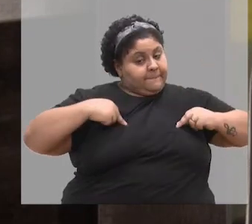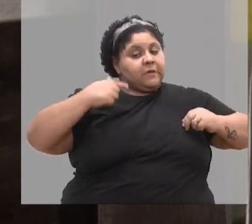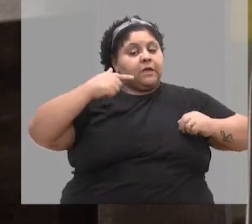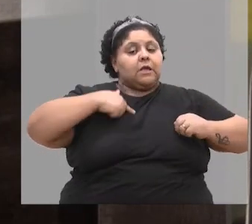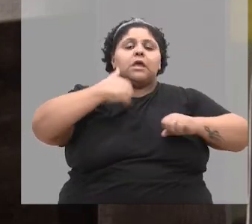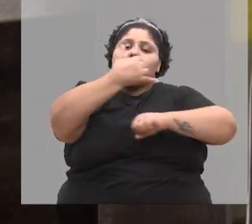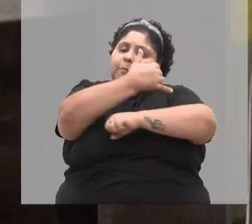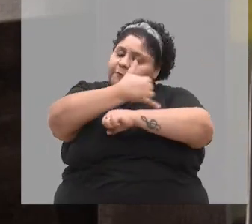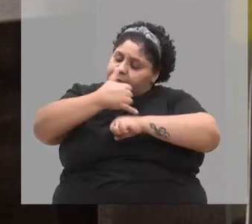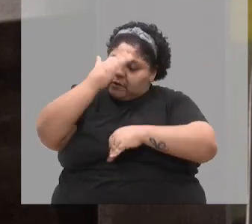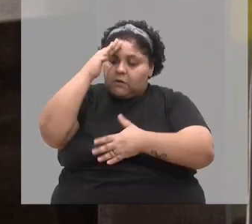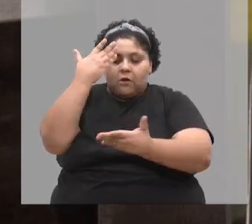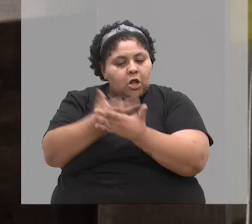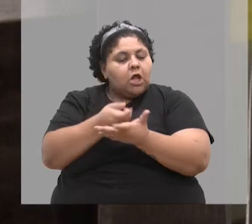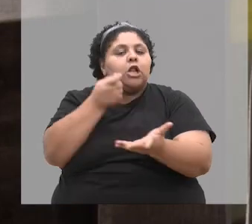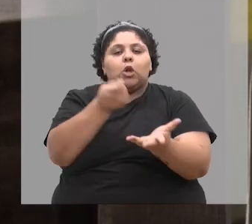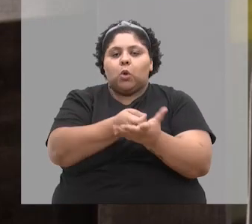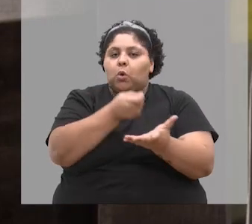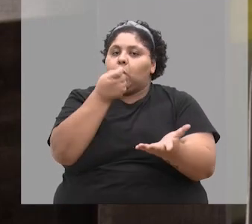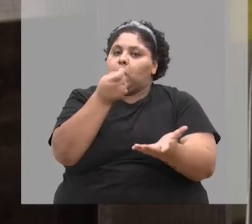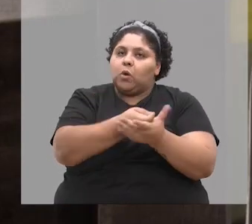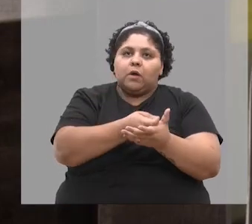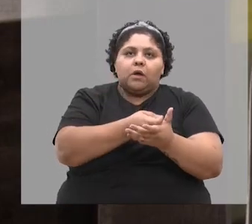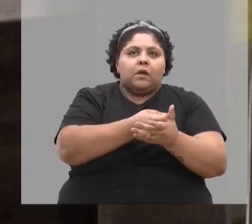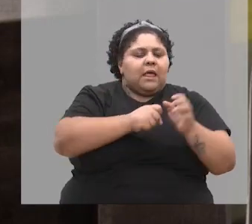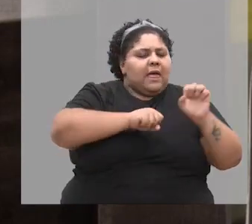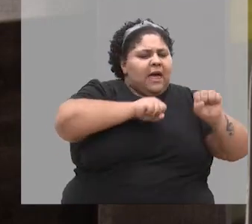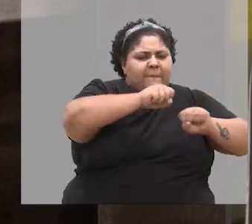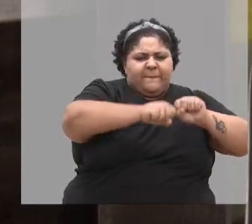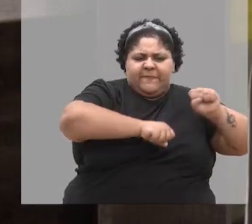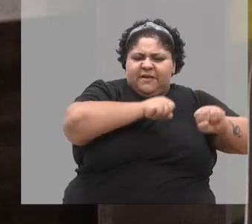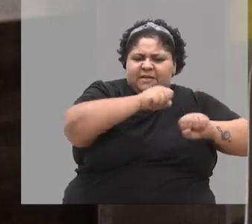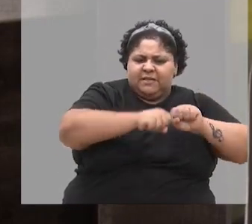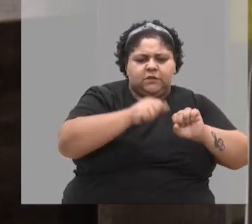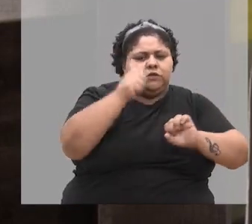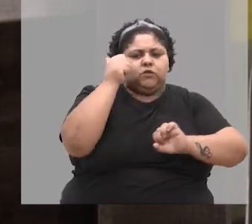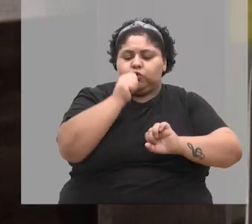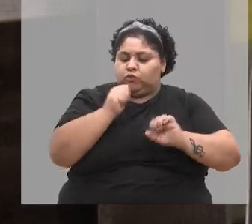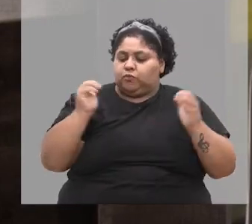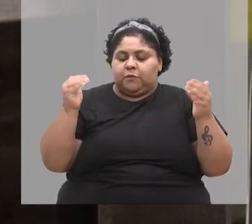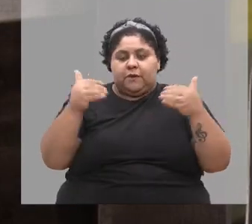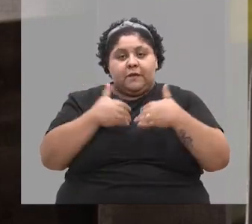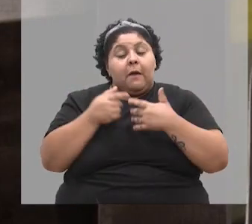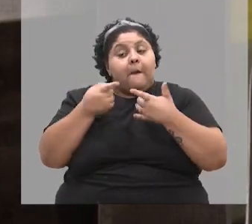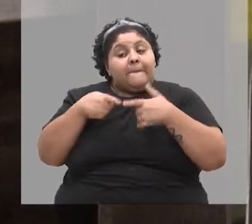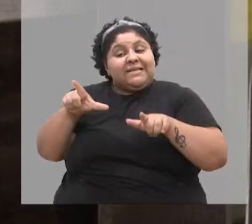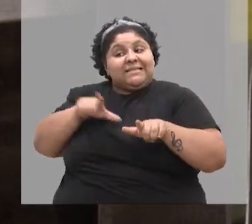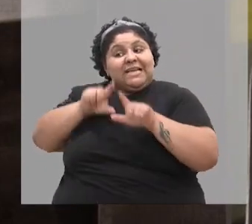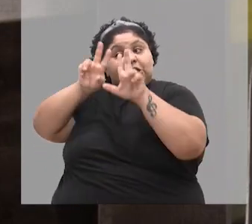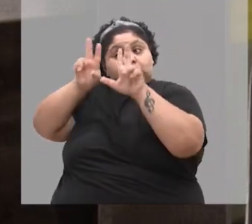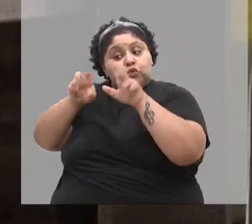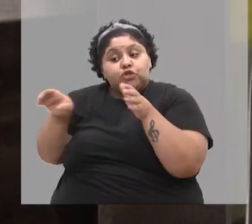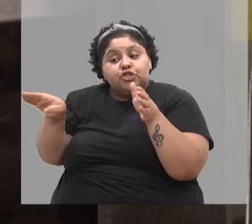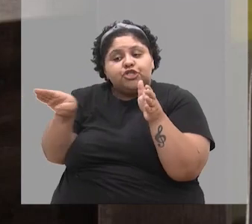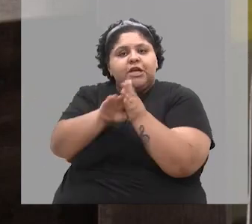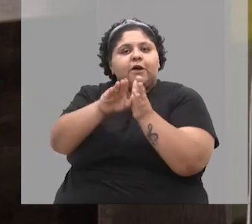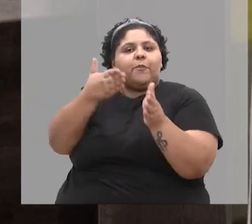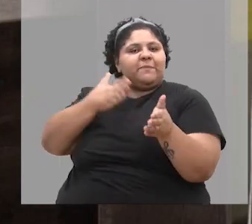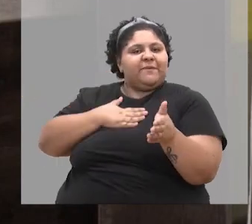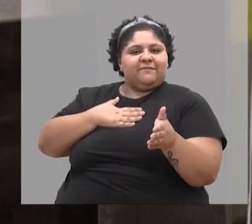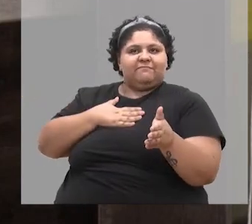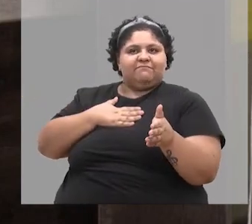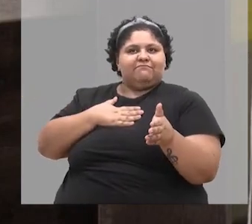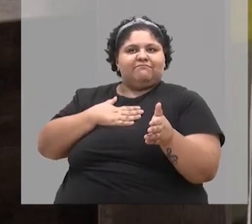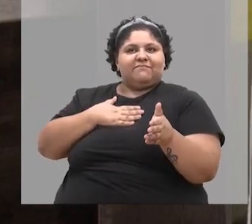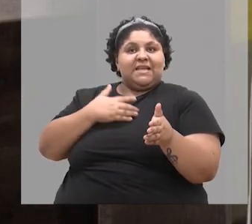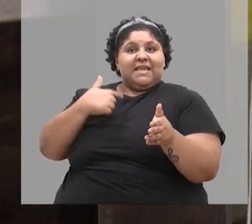de questões pessoais que eu passei, que eu acredito e que eu luto. A questão da bicicleta, as questões das mulheres, do autismo, mas tem pautas